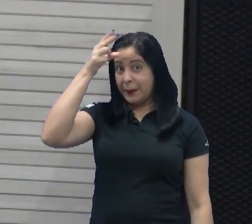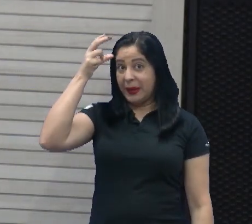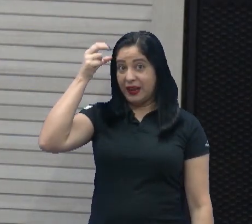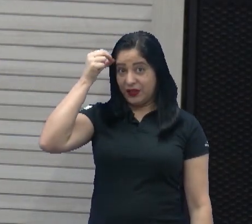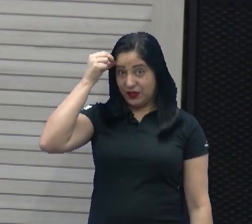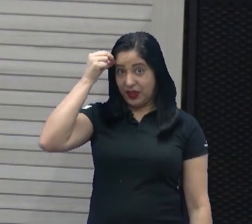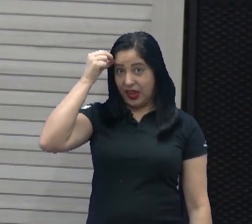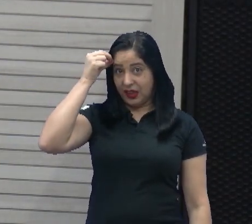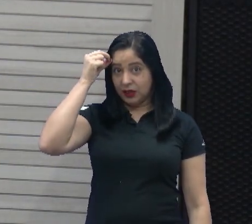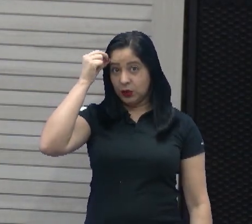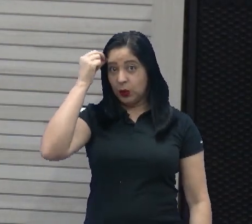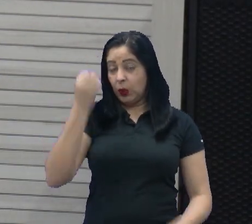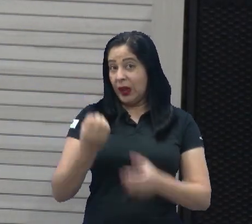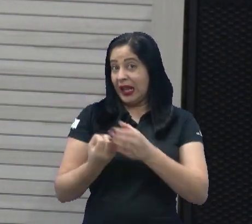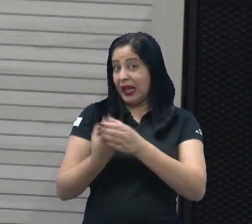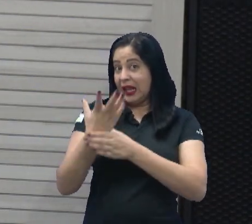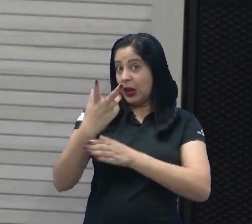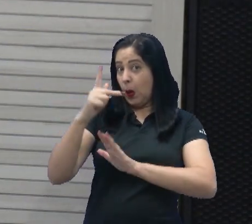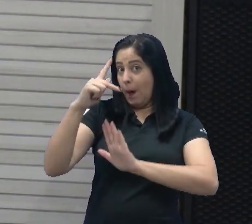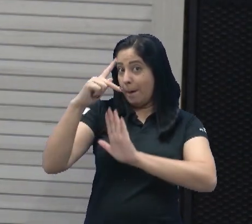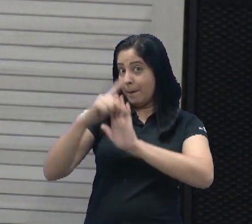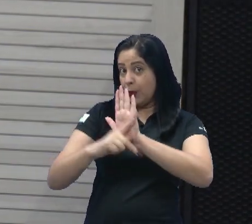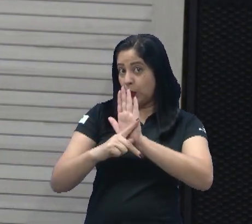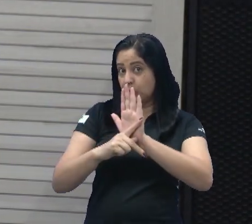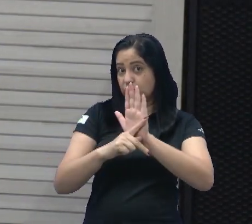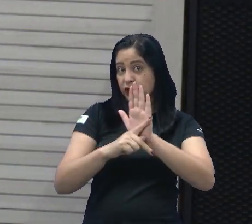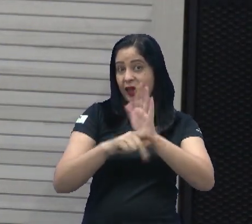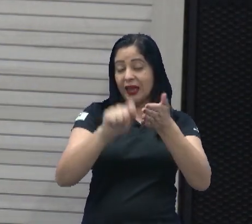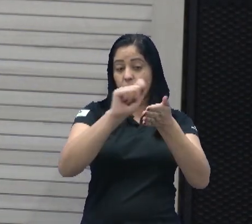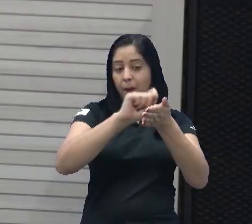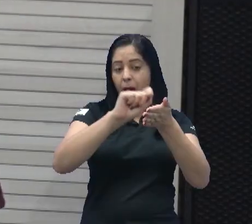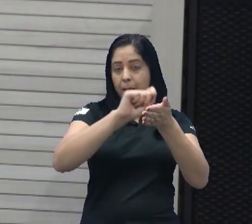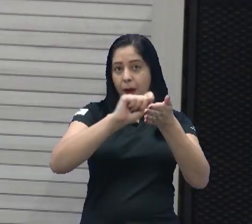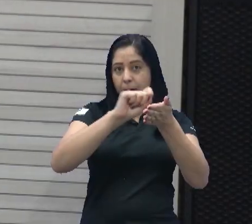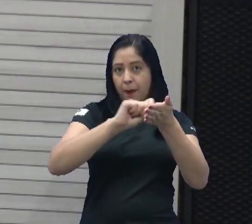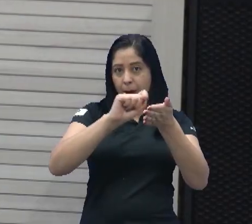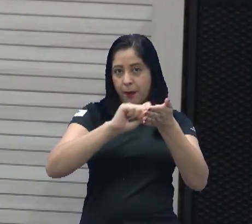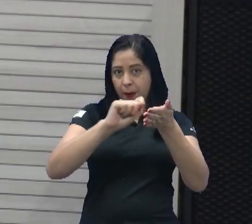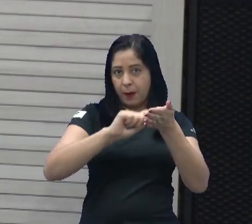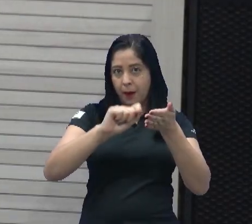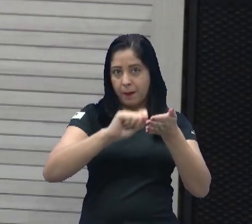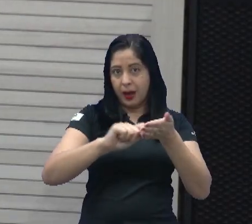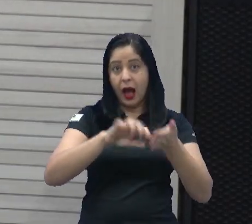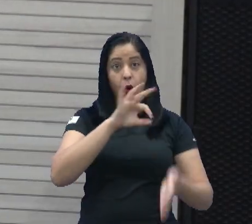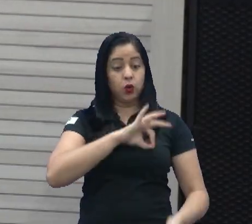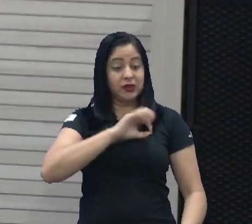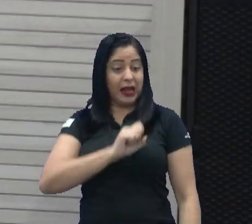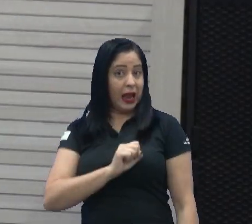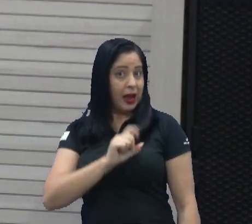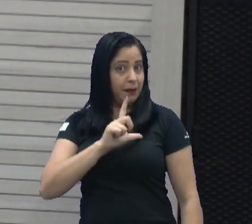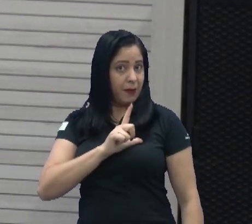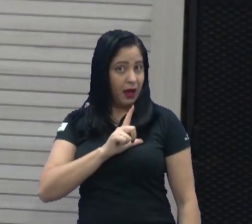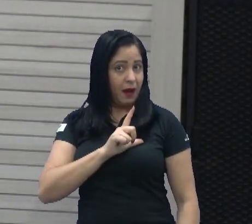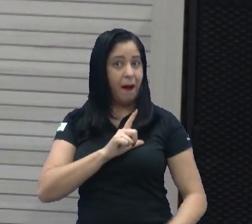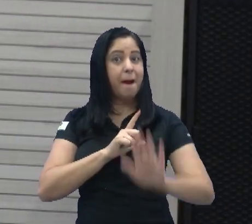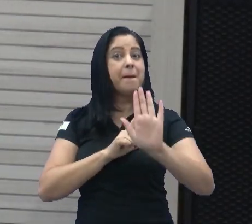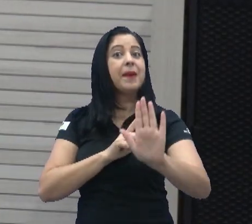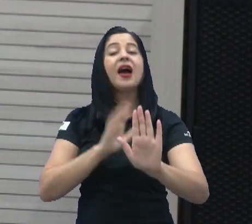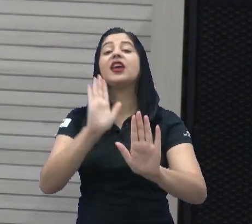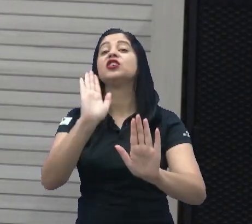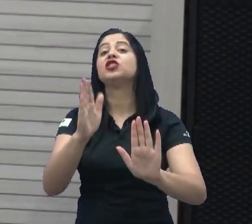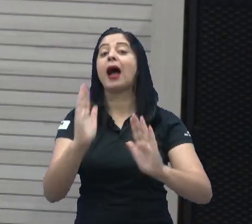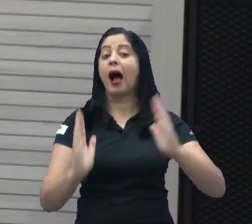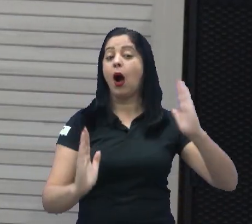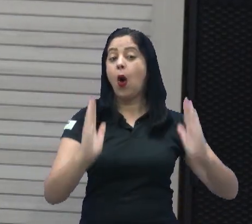no projeto para os agentes de endemia. Já fazem 2 ou 3 gatilhos que passou o período da